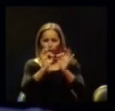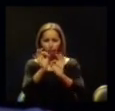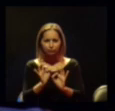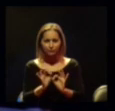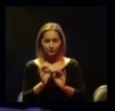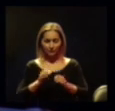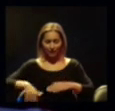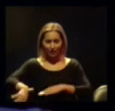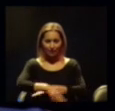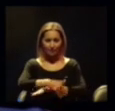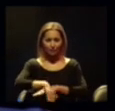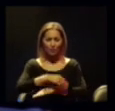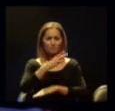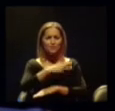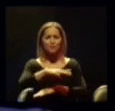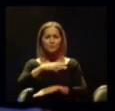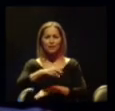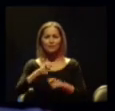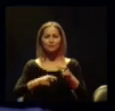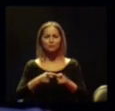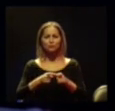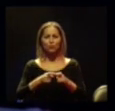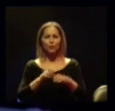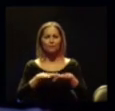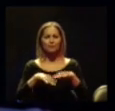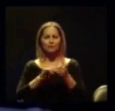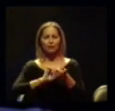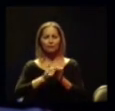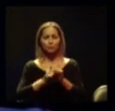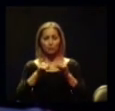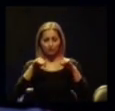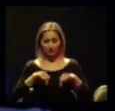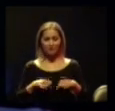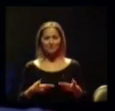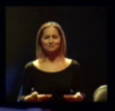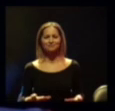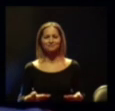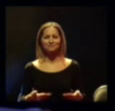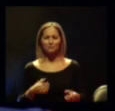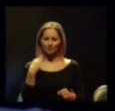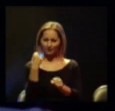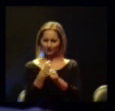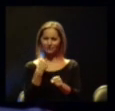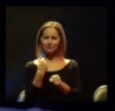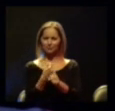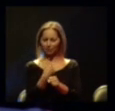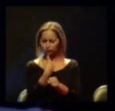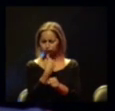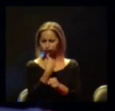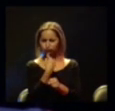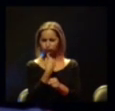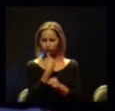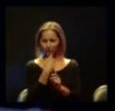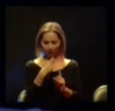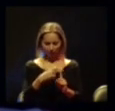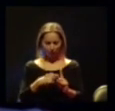ruas milhares de pessoas a praticar desporto. E cá estamos para isso, para trabalhar intensamente para um